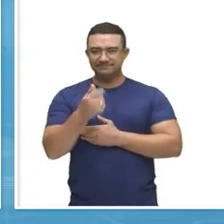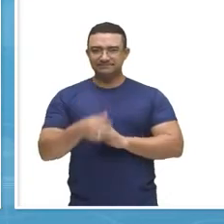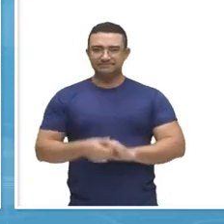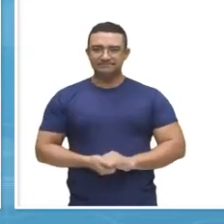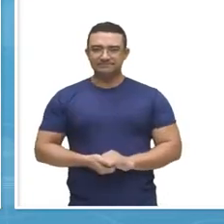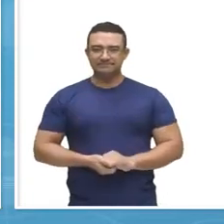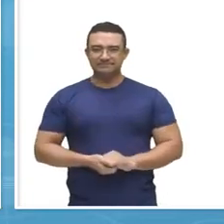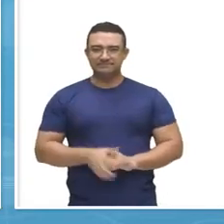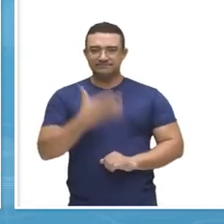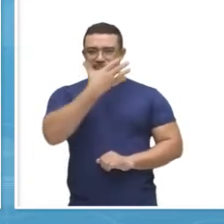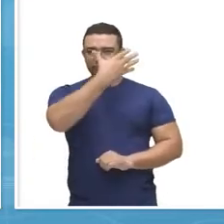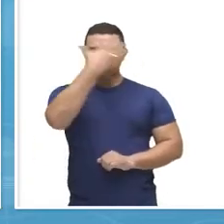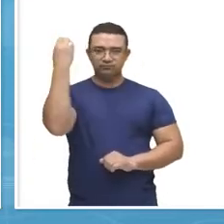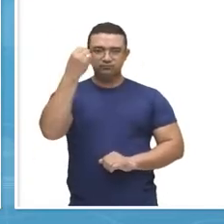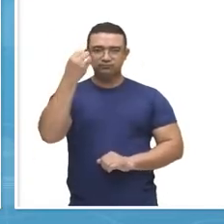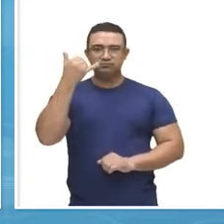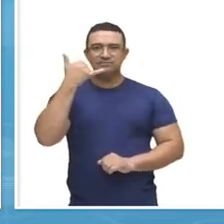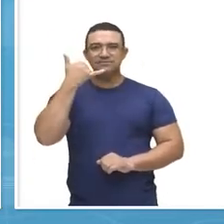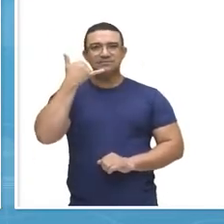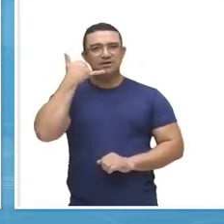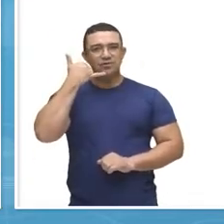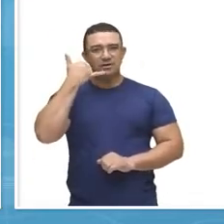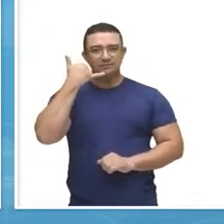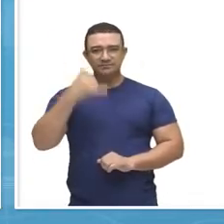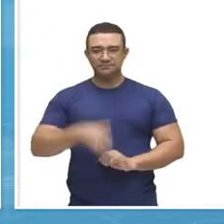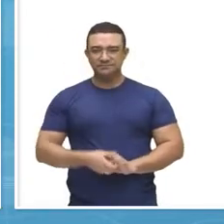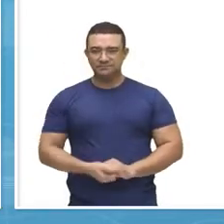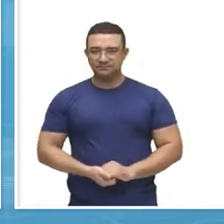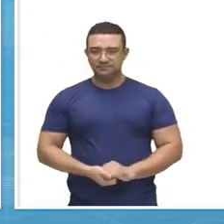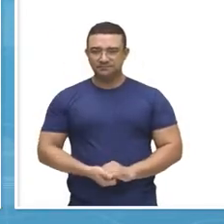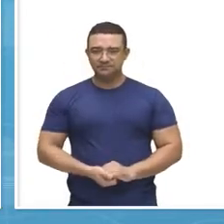Forget the cell phone, esquecer o celular.